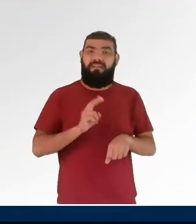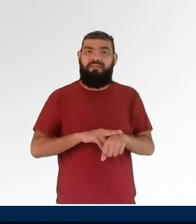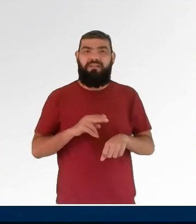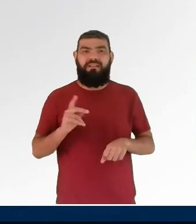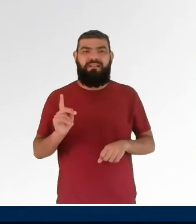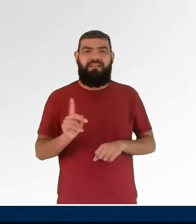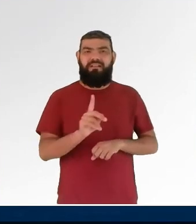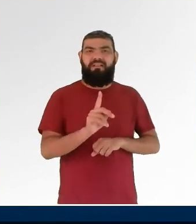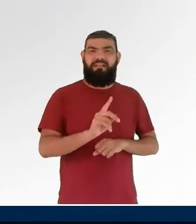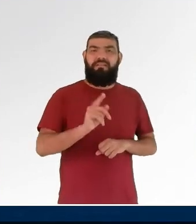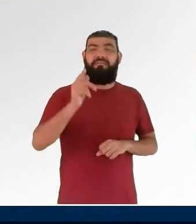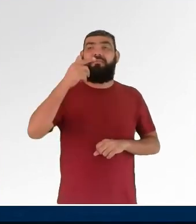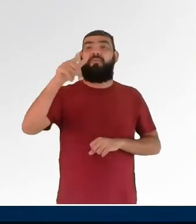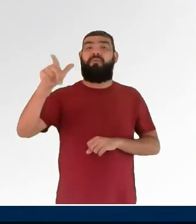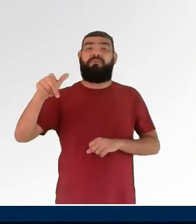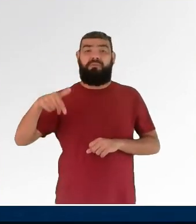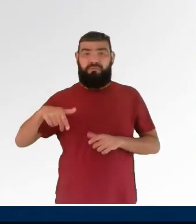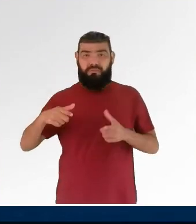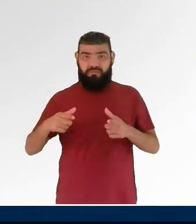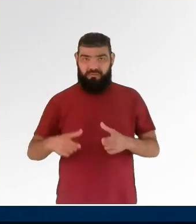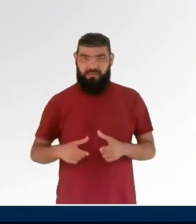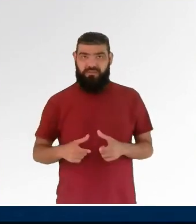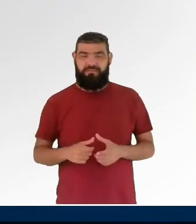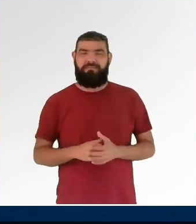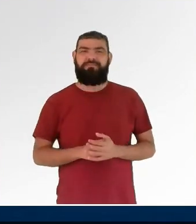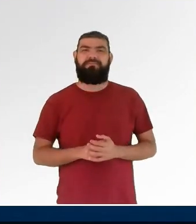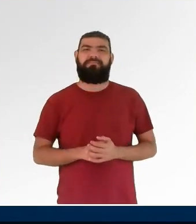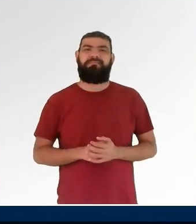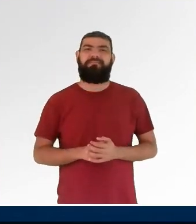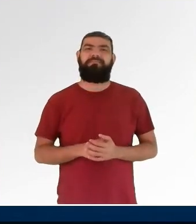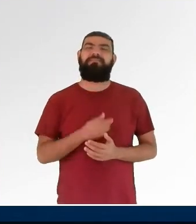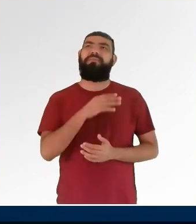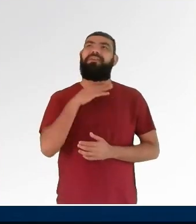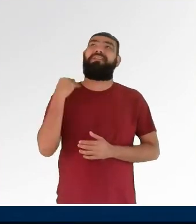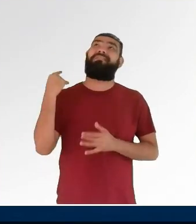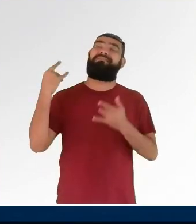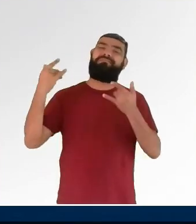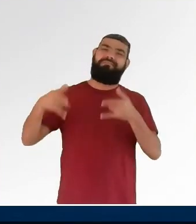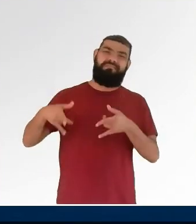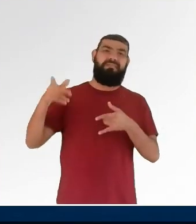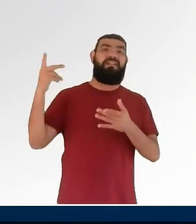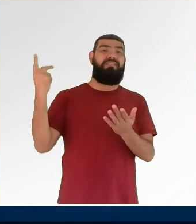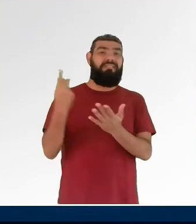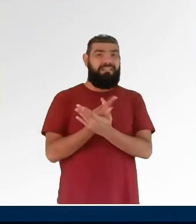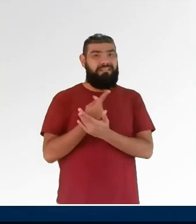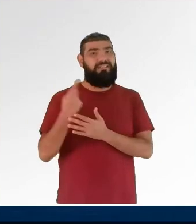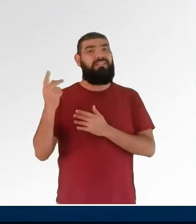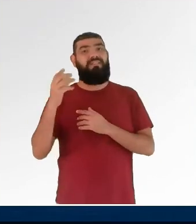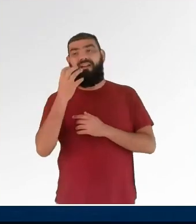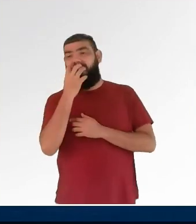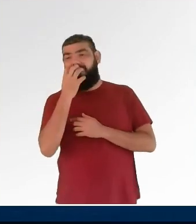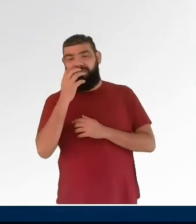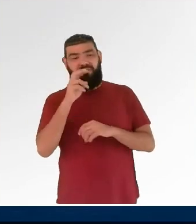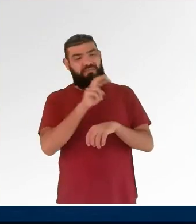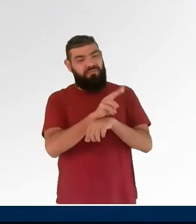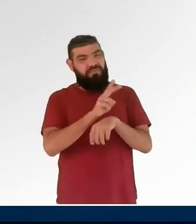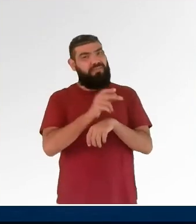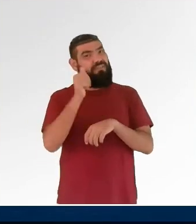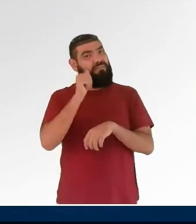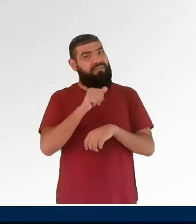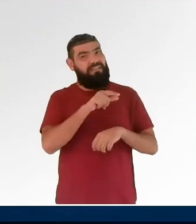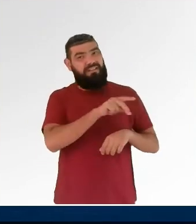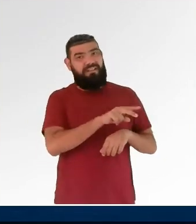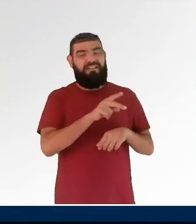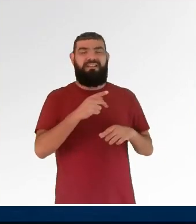o outro plano, como nós gostamos de falar também. E isso aconteceu, ele foi uma ótima companhia para aquela senhora, enquanto ela esteve